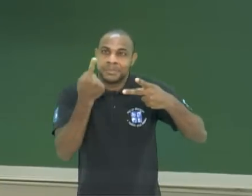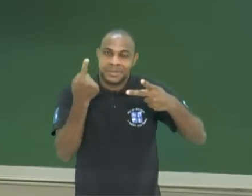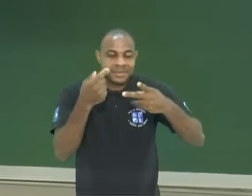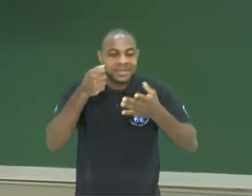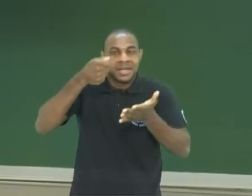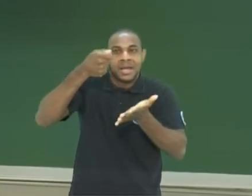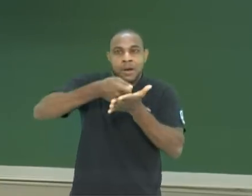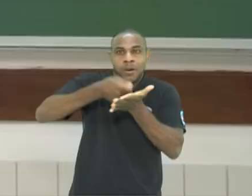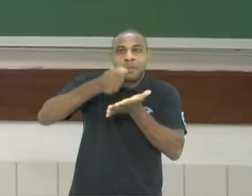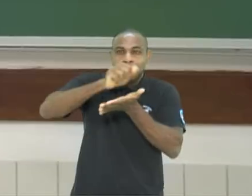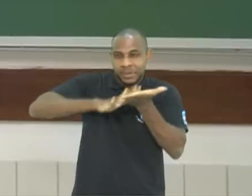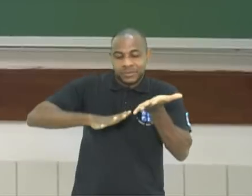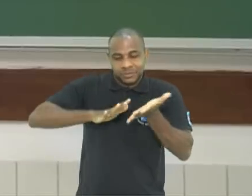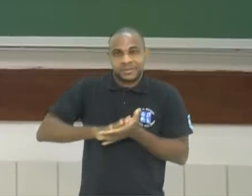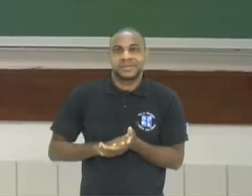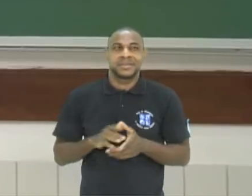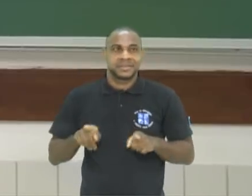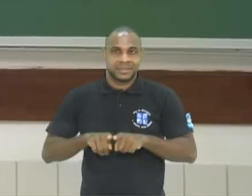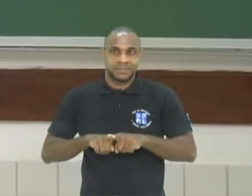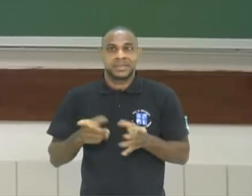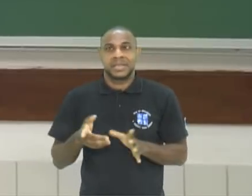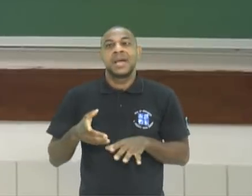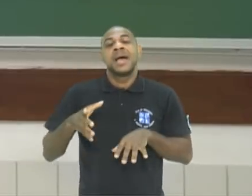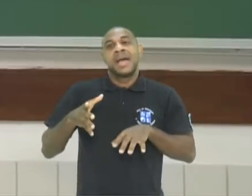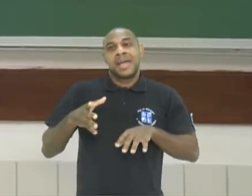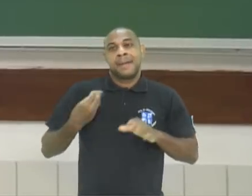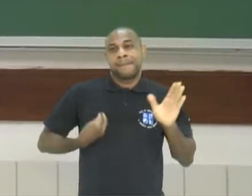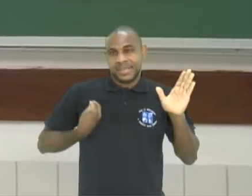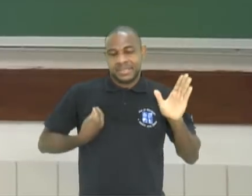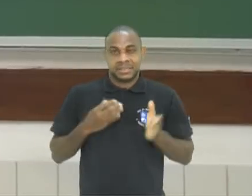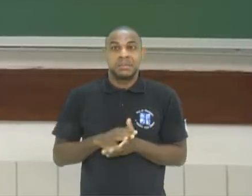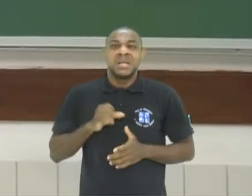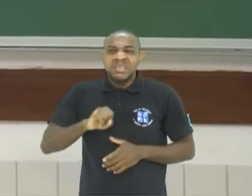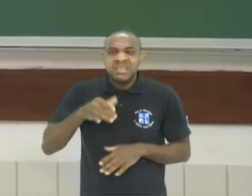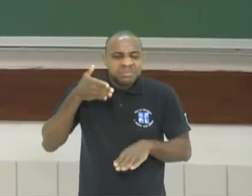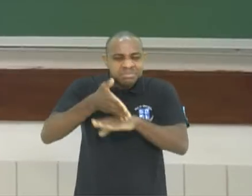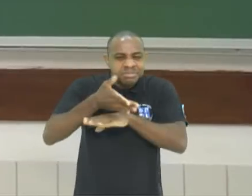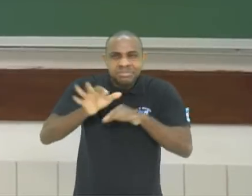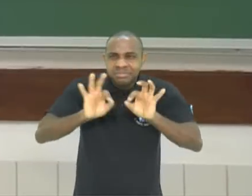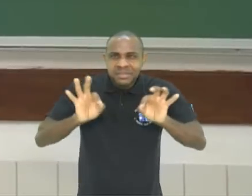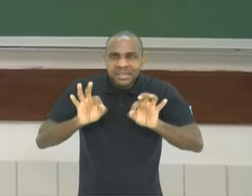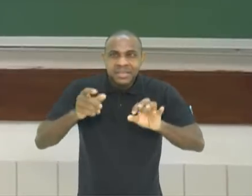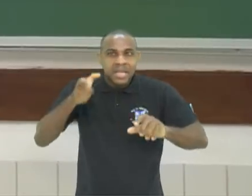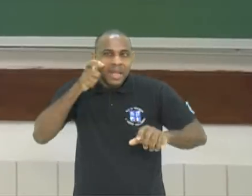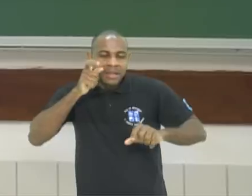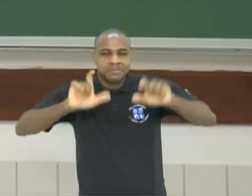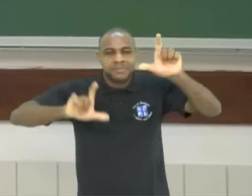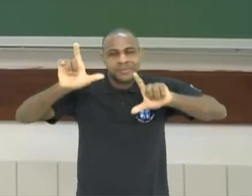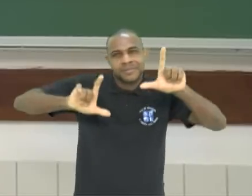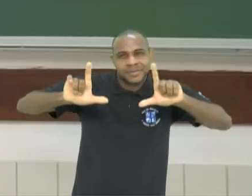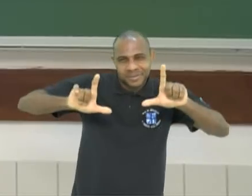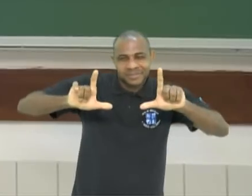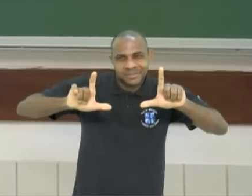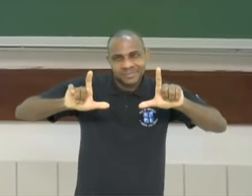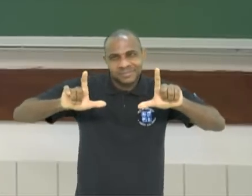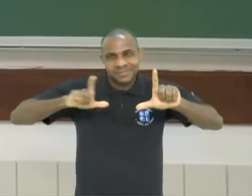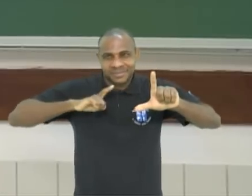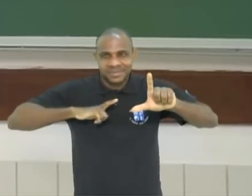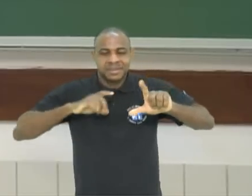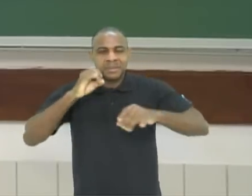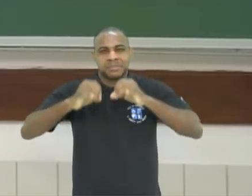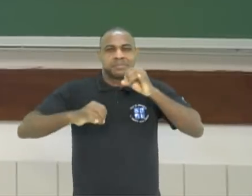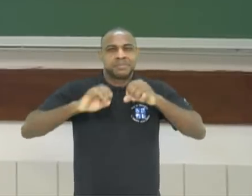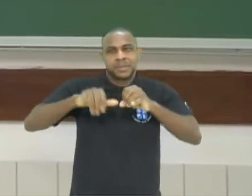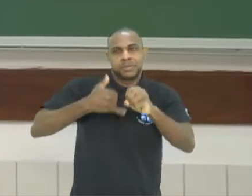presença, você garante também um pouco mais de conhecimento. Mas se você não tem acesso ao Class, está assistindo às nossas aulas pela